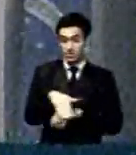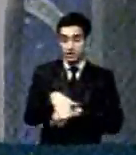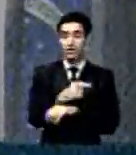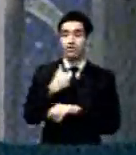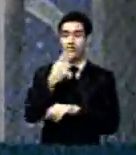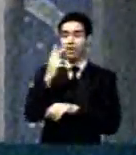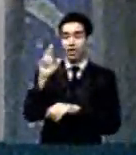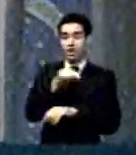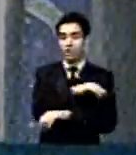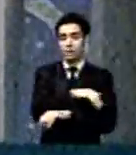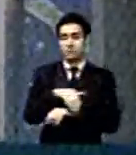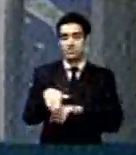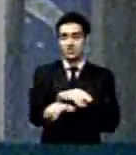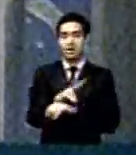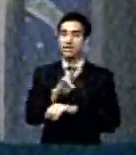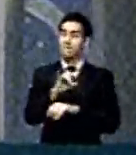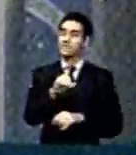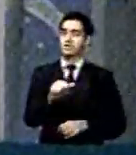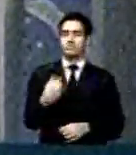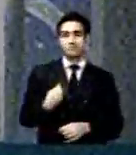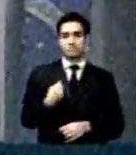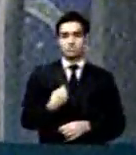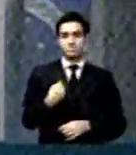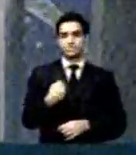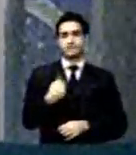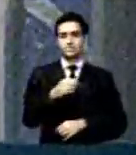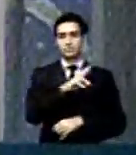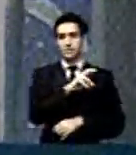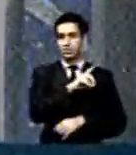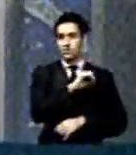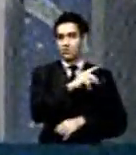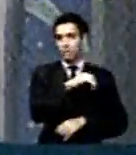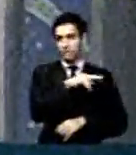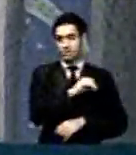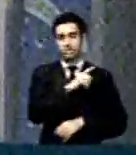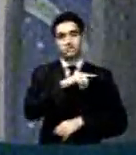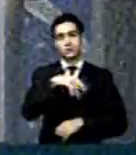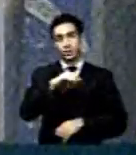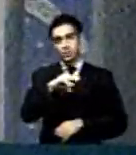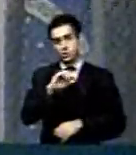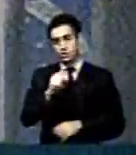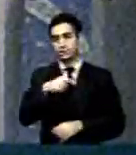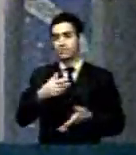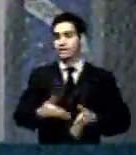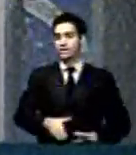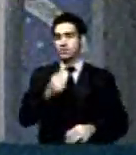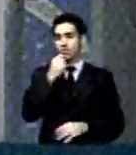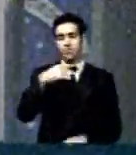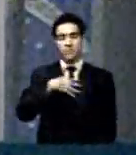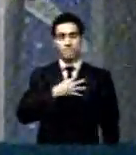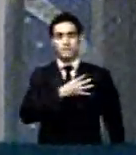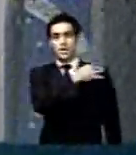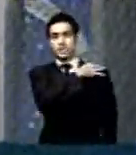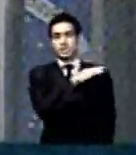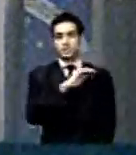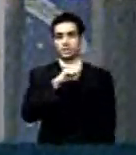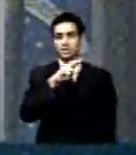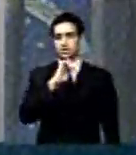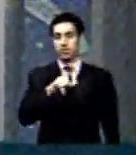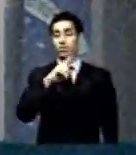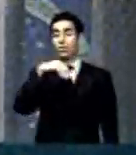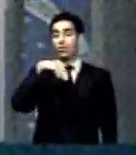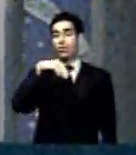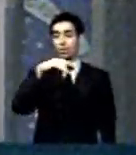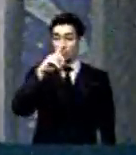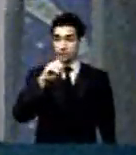chamado a Estrada da Vida, que liga Rondonópolis, passando por Mimoso, onde nasceu o Marechal Rondon. Por isso, aqui insisto, cobrando do